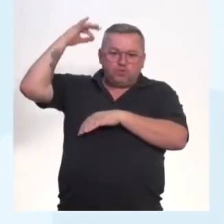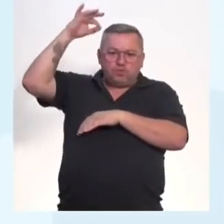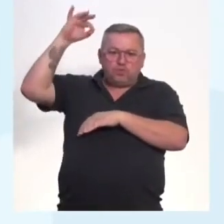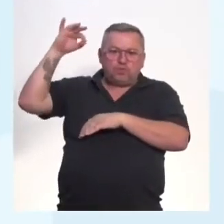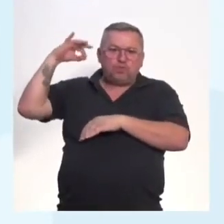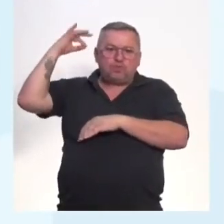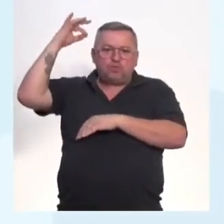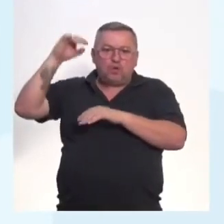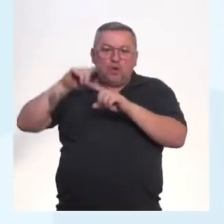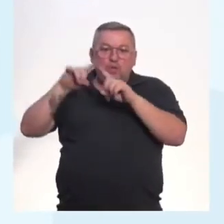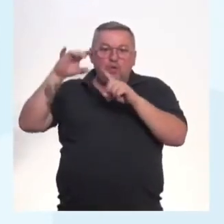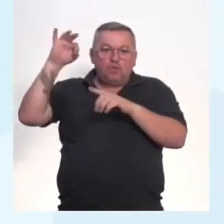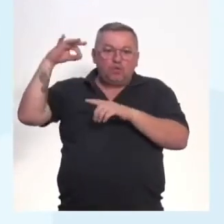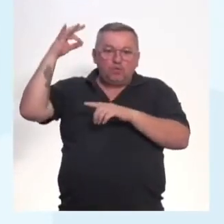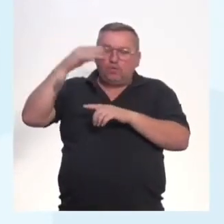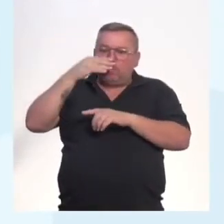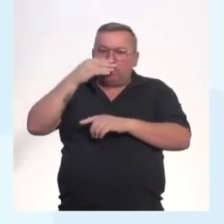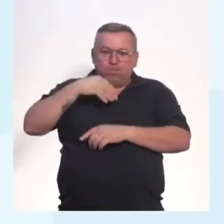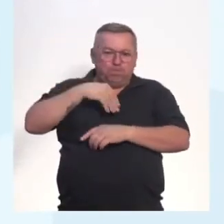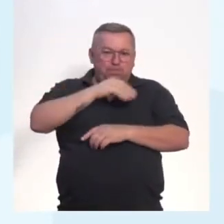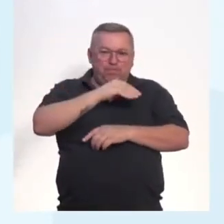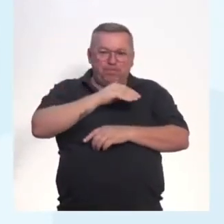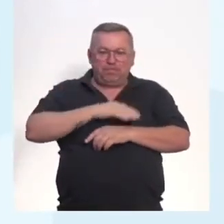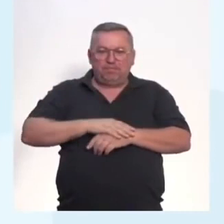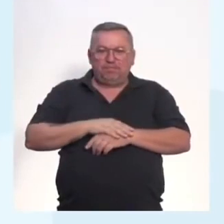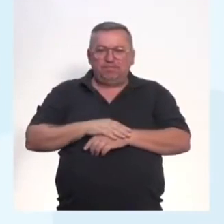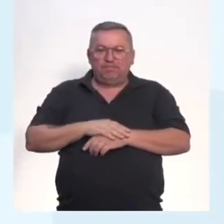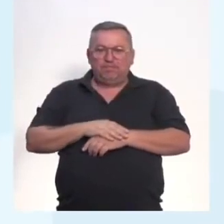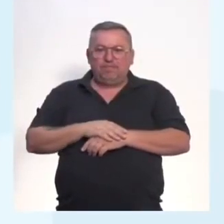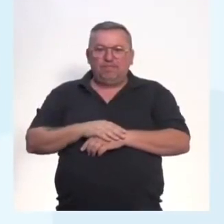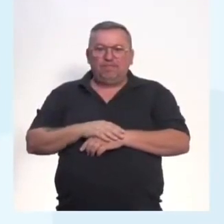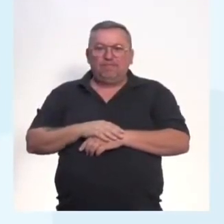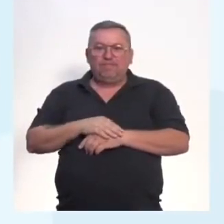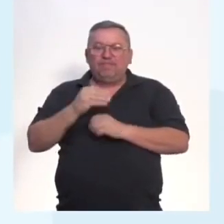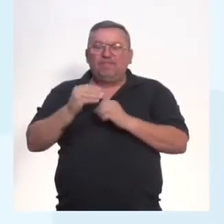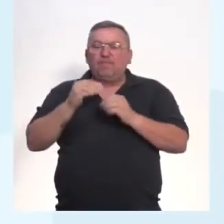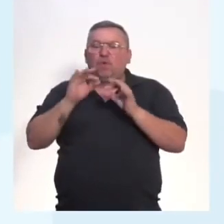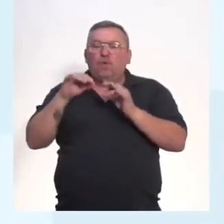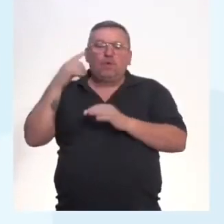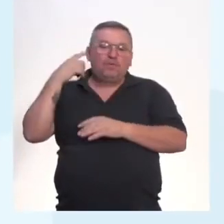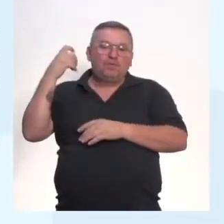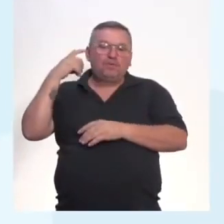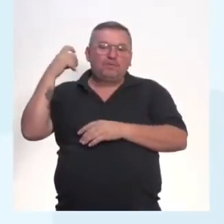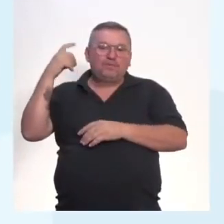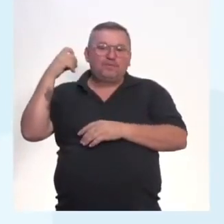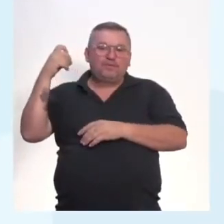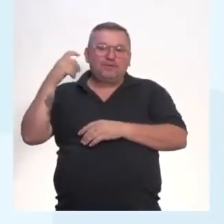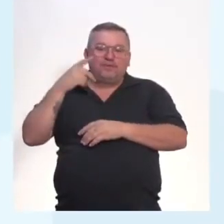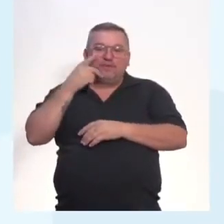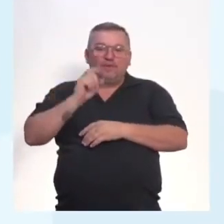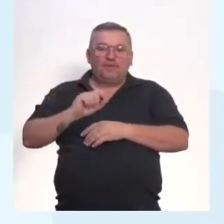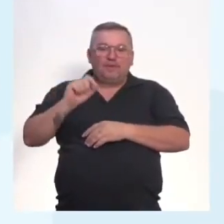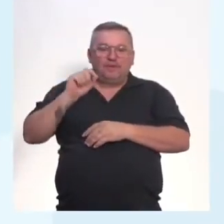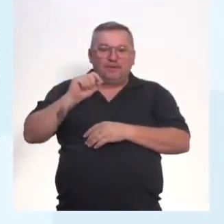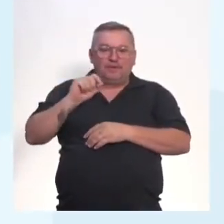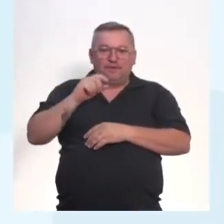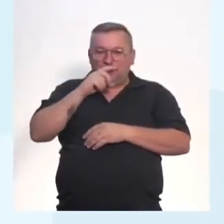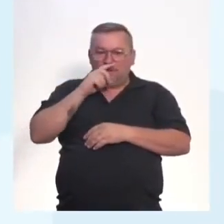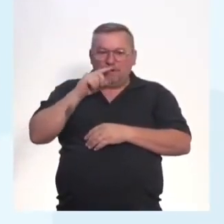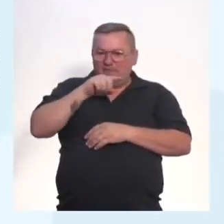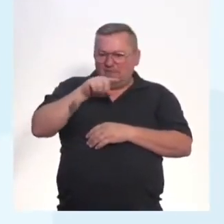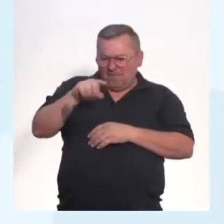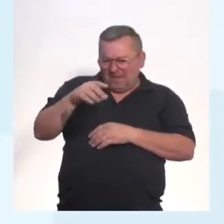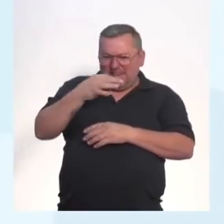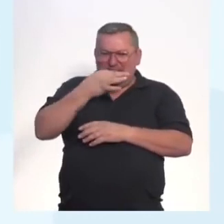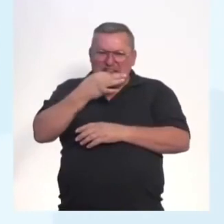cabeça. Mas o mosquito não deu a mínima. Como é que é a voz do mosquito, Mônica? E aí, o que ele fala aí? O que ele fala? Você